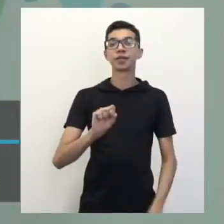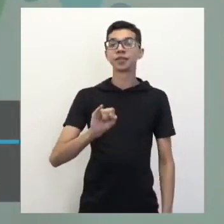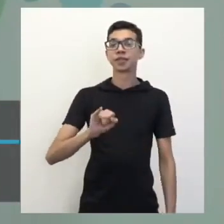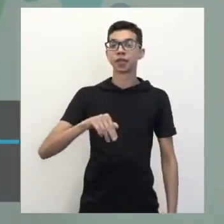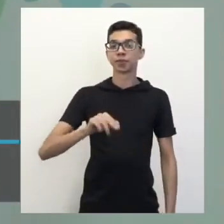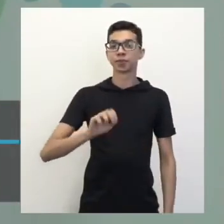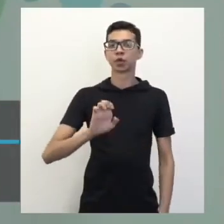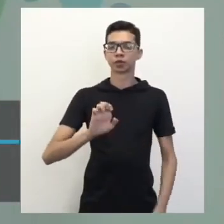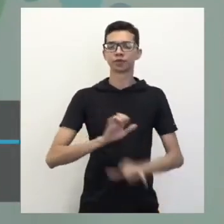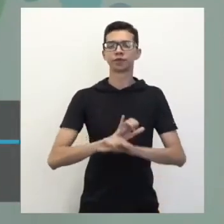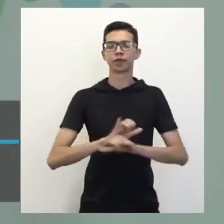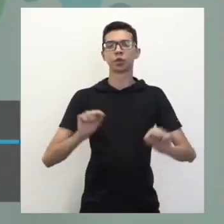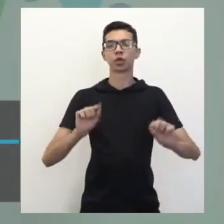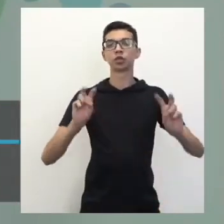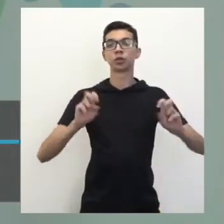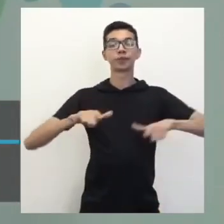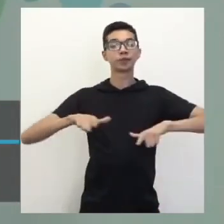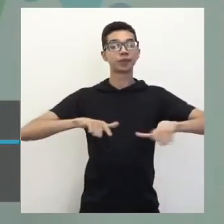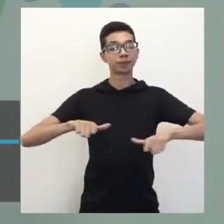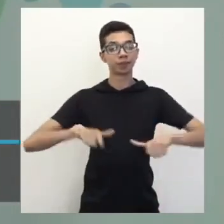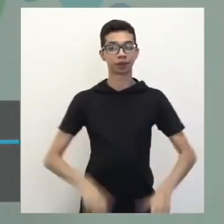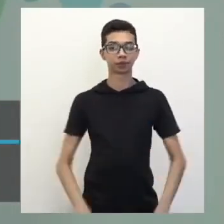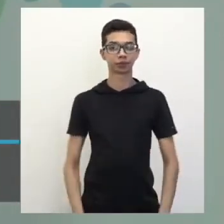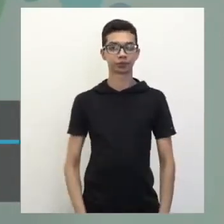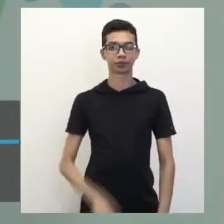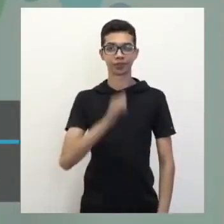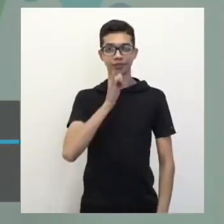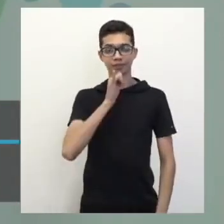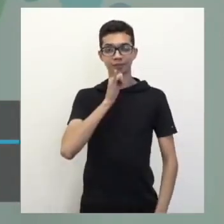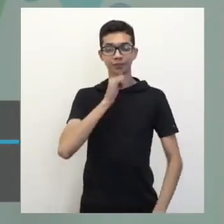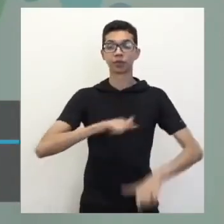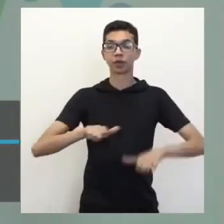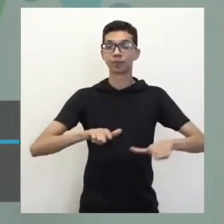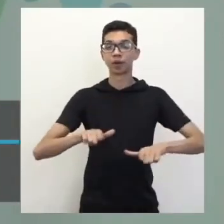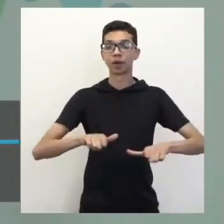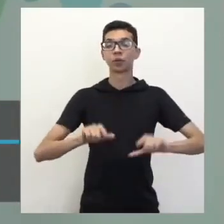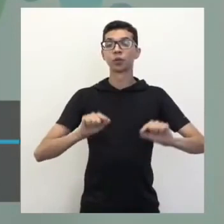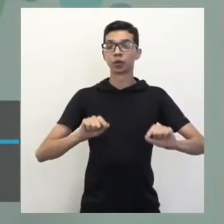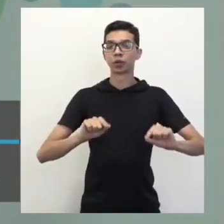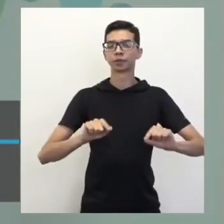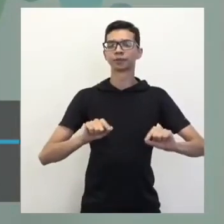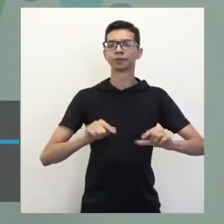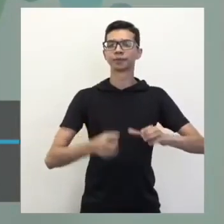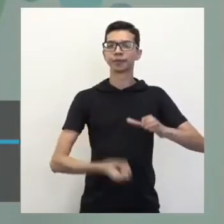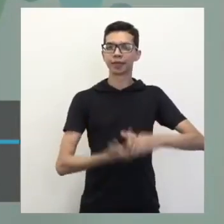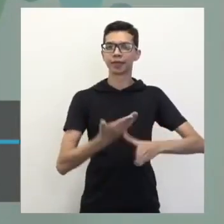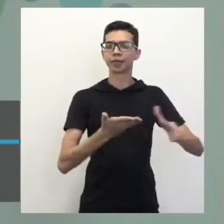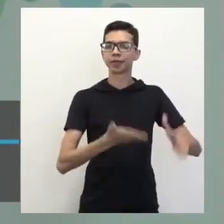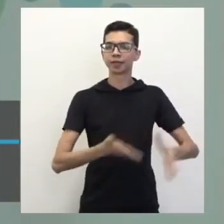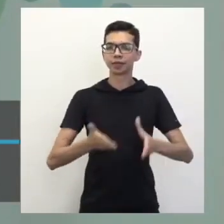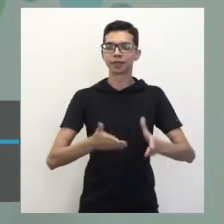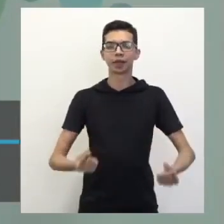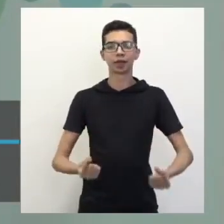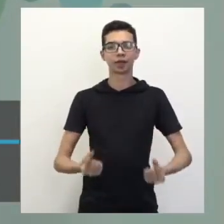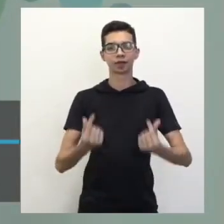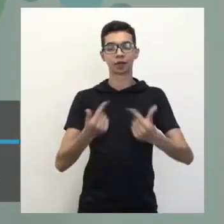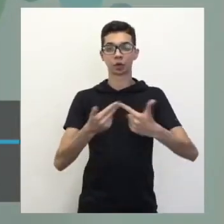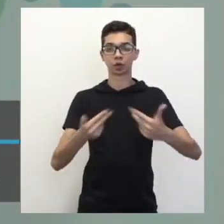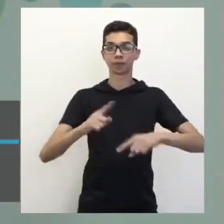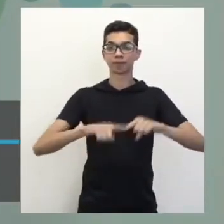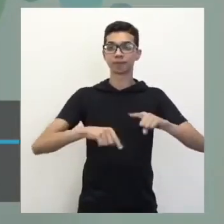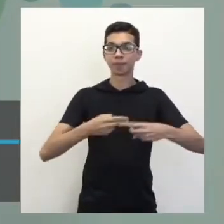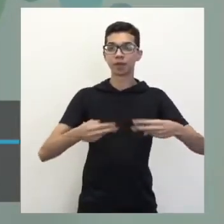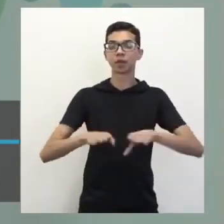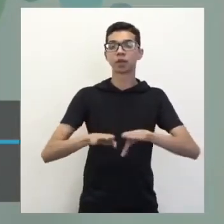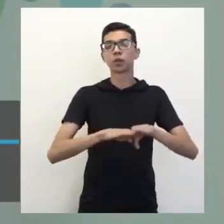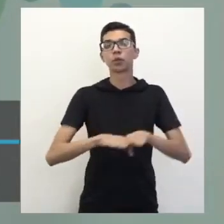também é o campo do trabalho. Né? Afinal de contas, o trabalho é a produção da riqueza, é a produção da igualdade material. Né?